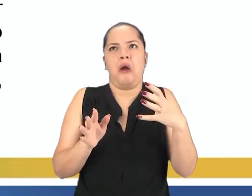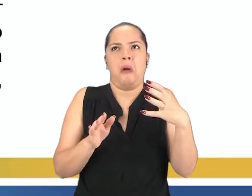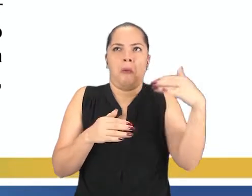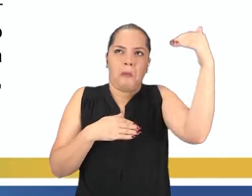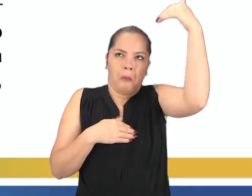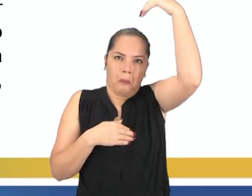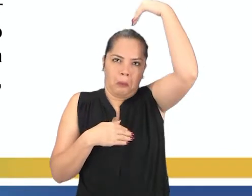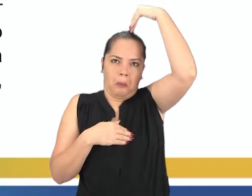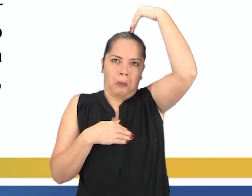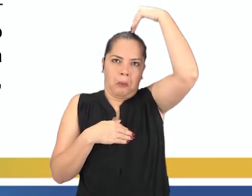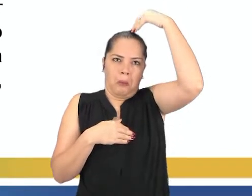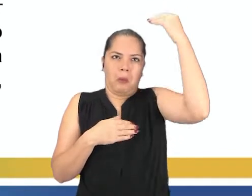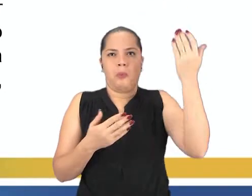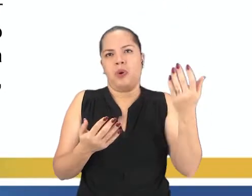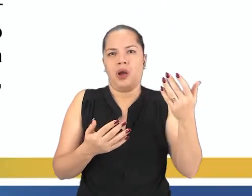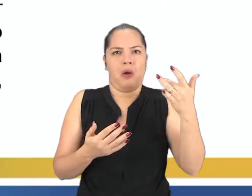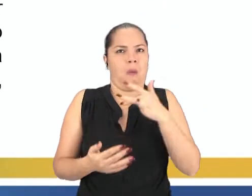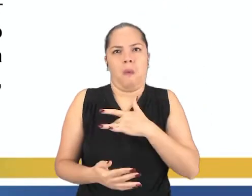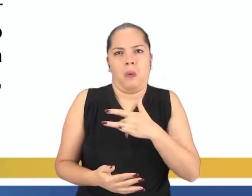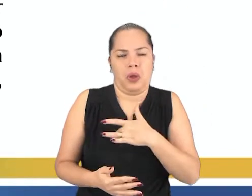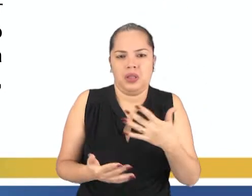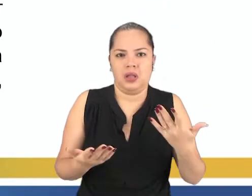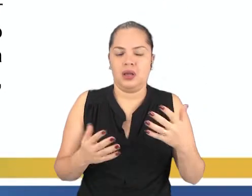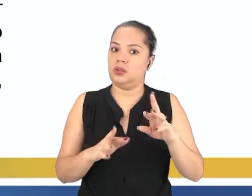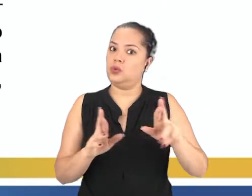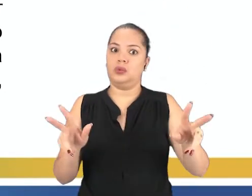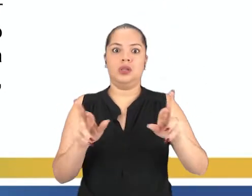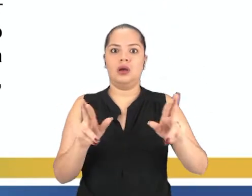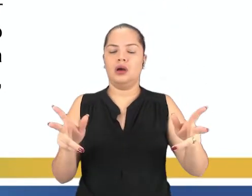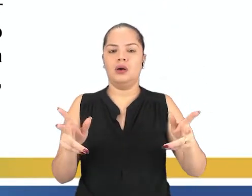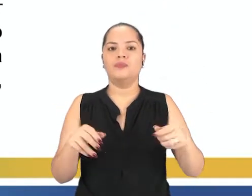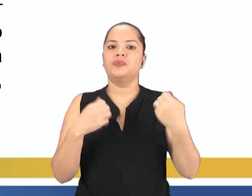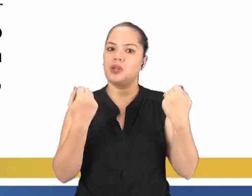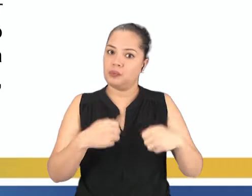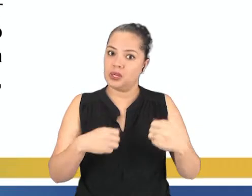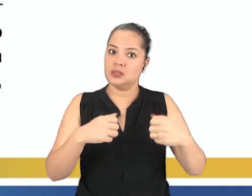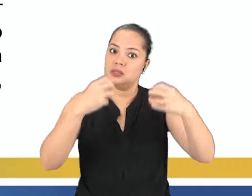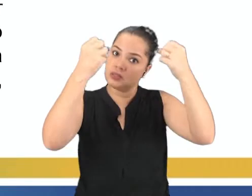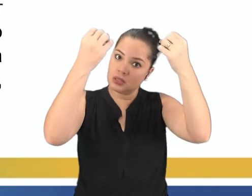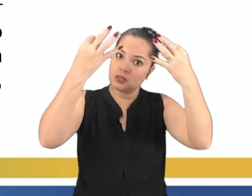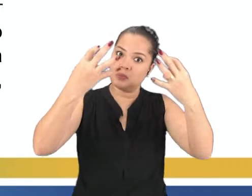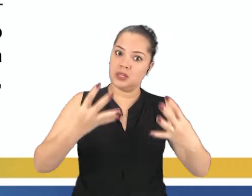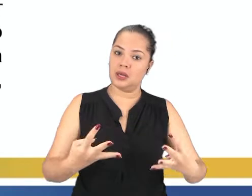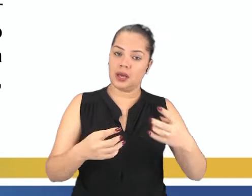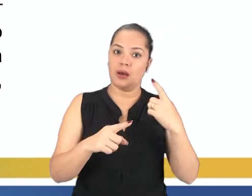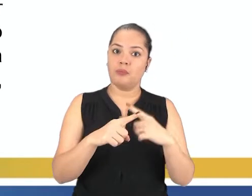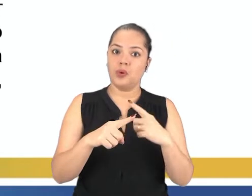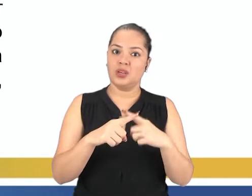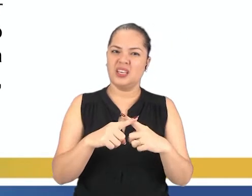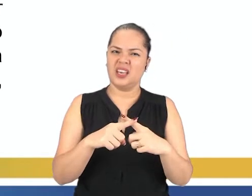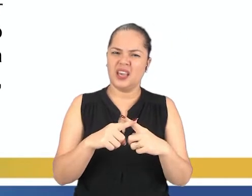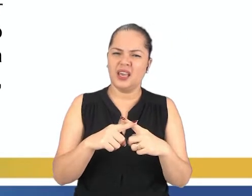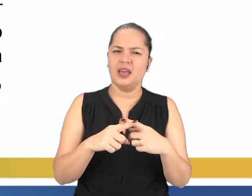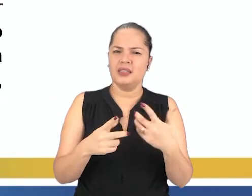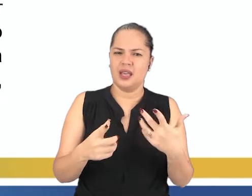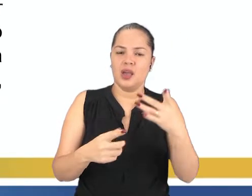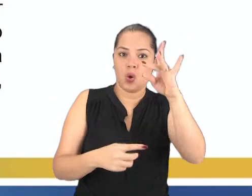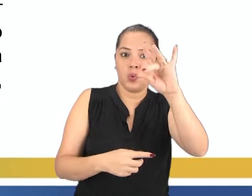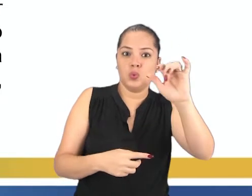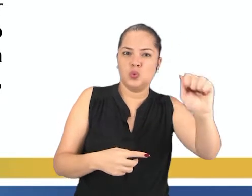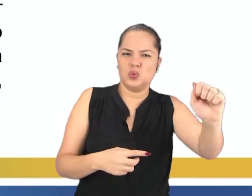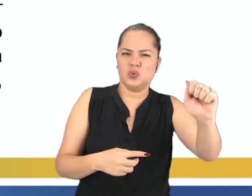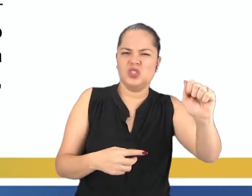que alcançar e conquistar, e não entendo por que o protagonismo ainda possa incomodar tanto. Estamos sendo